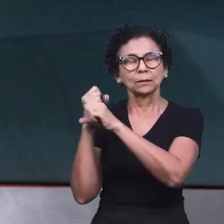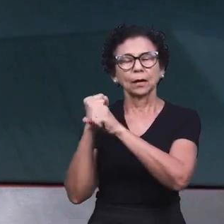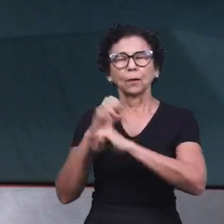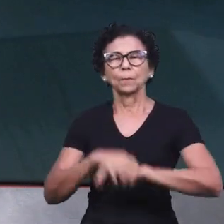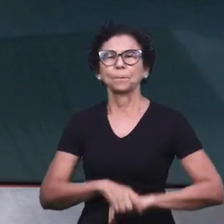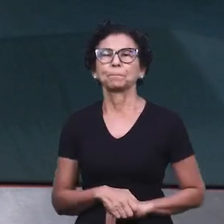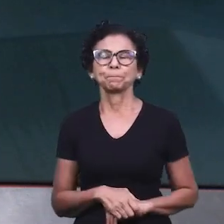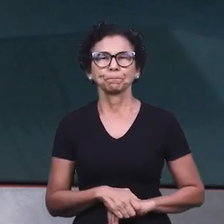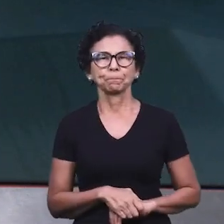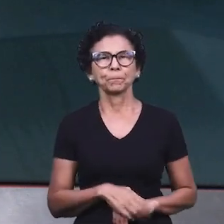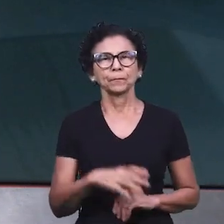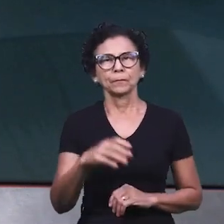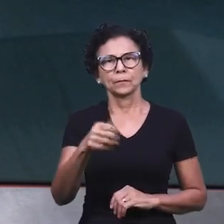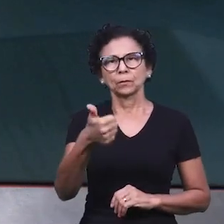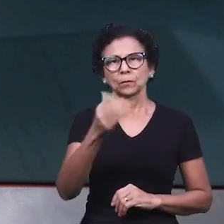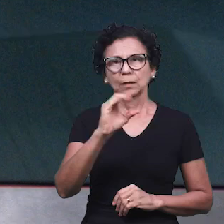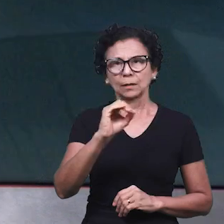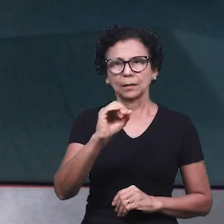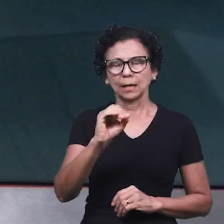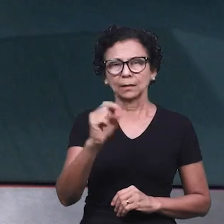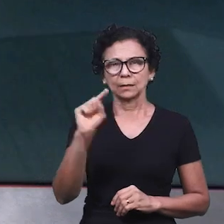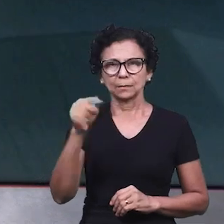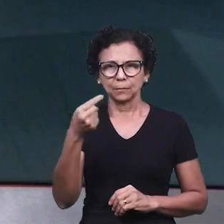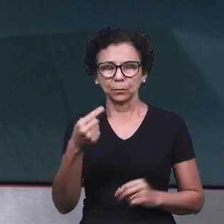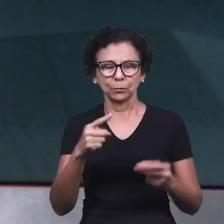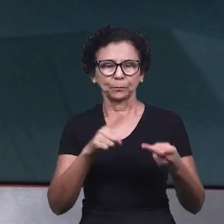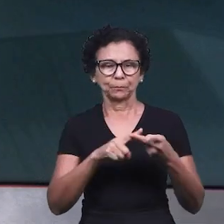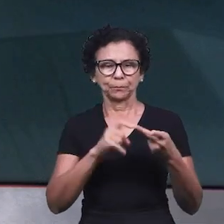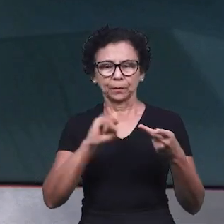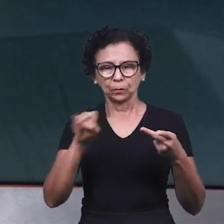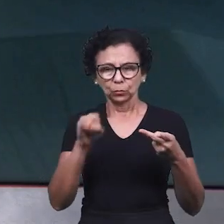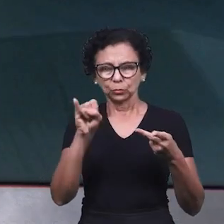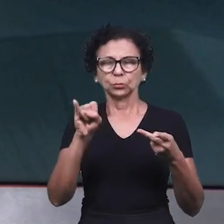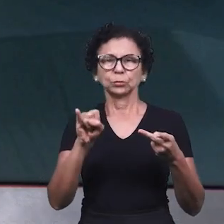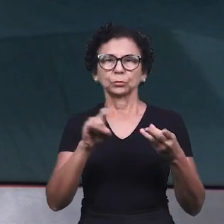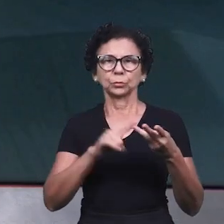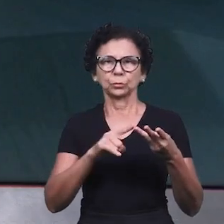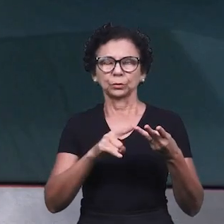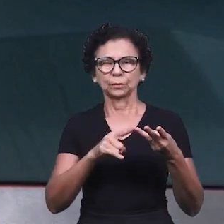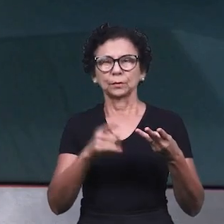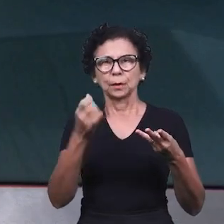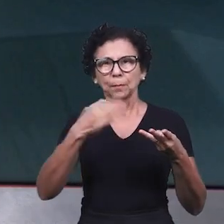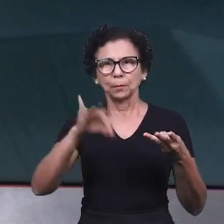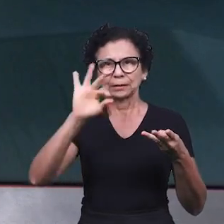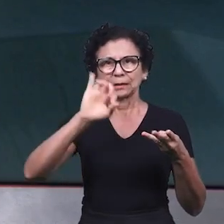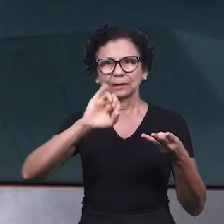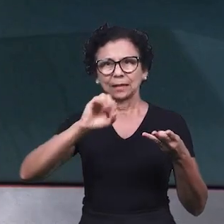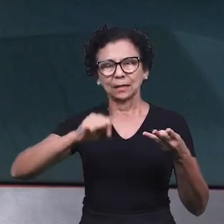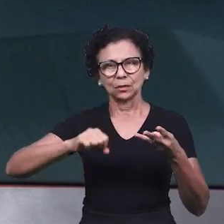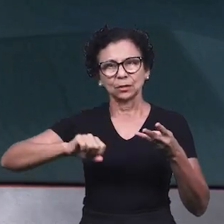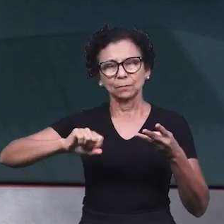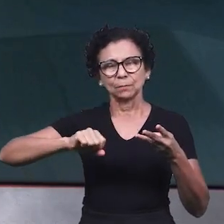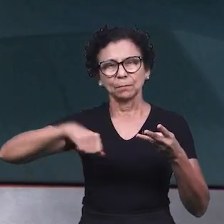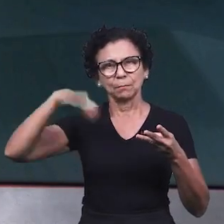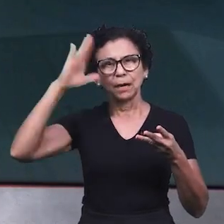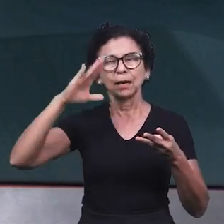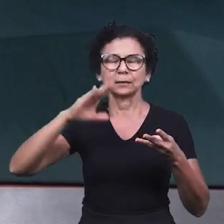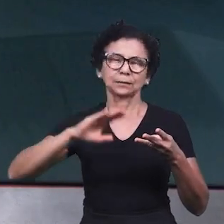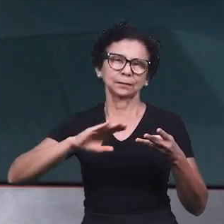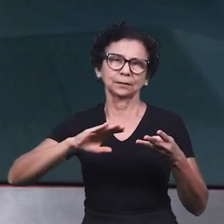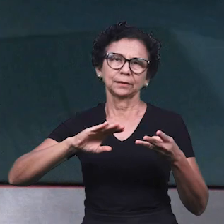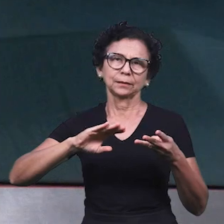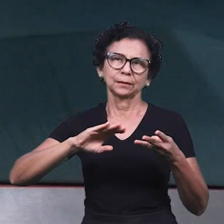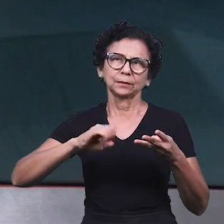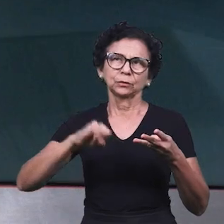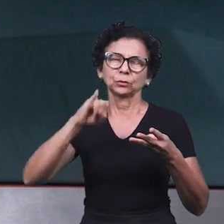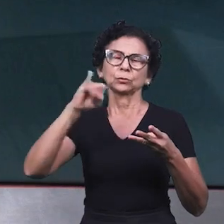dívida total tem o valor do principal, o dinheiro que você usou, o juro, a taxa de juros, que é a